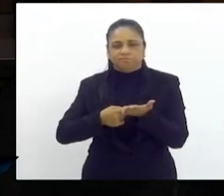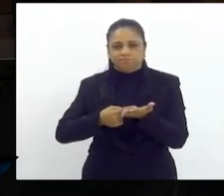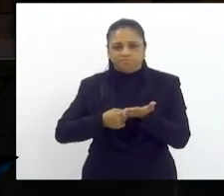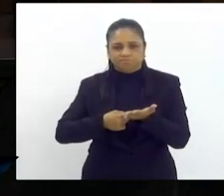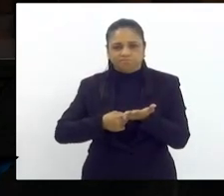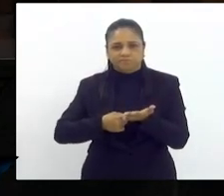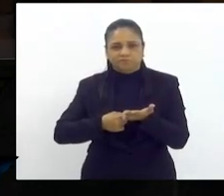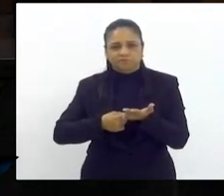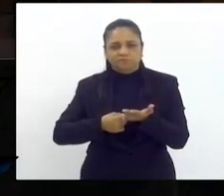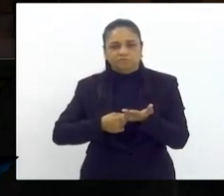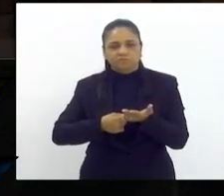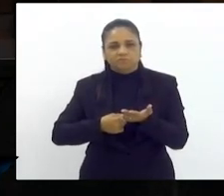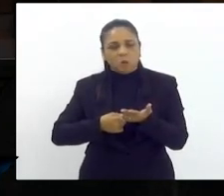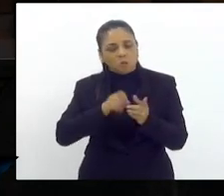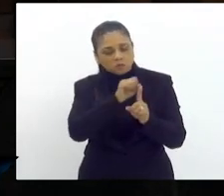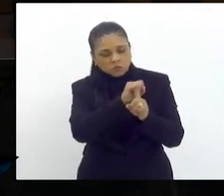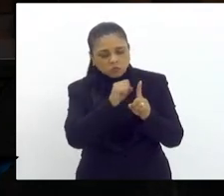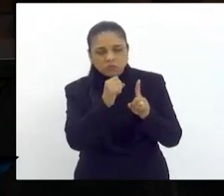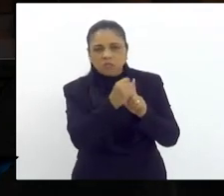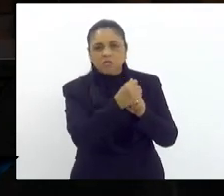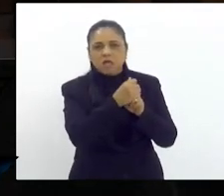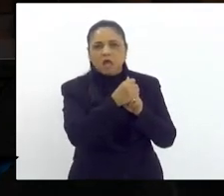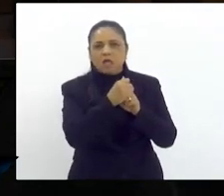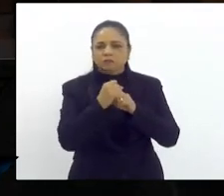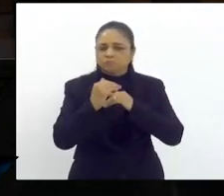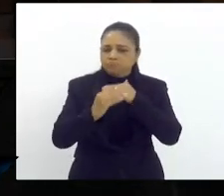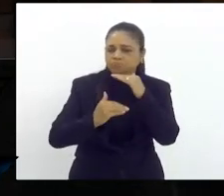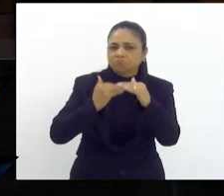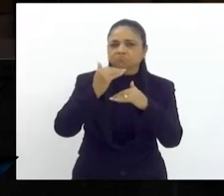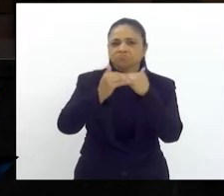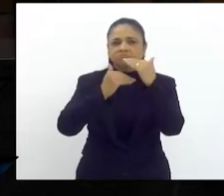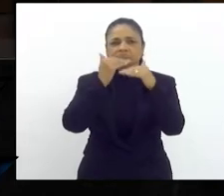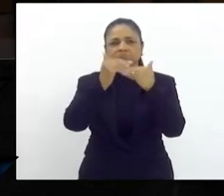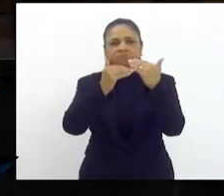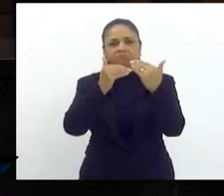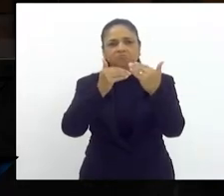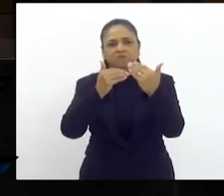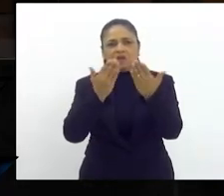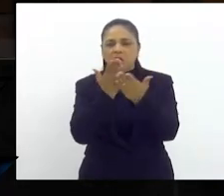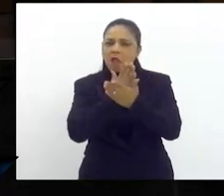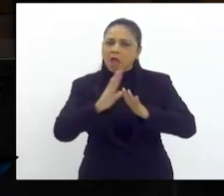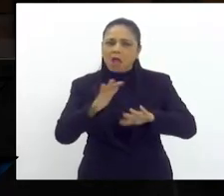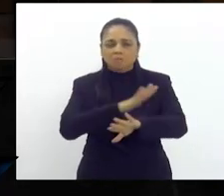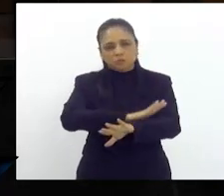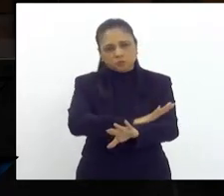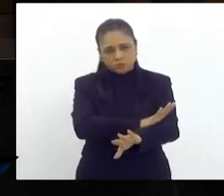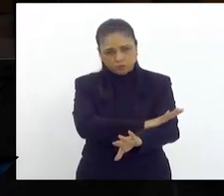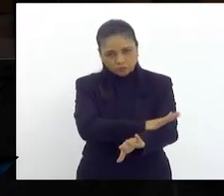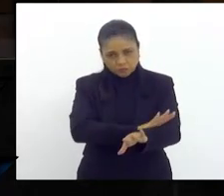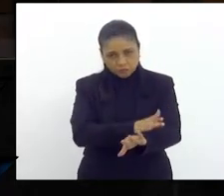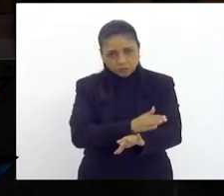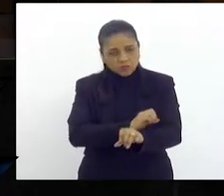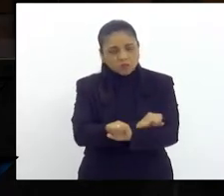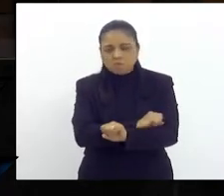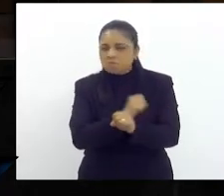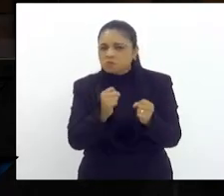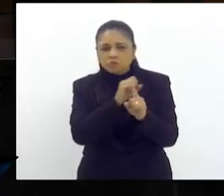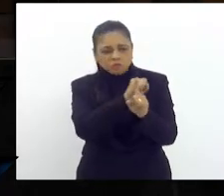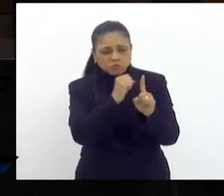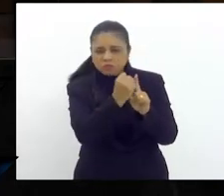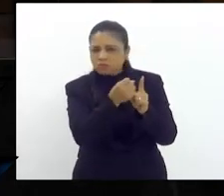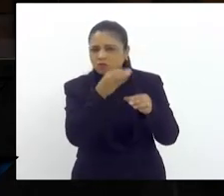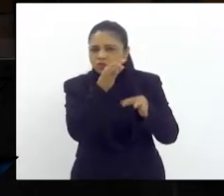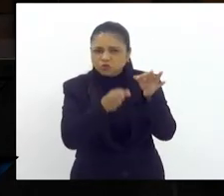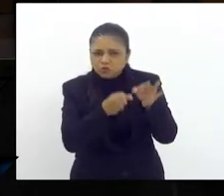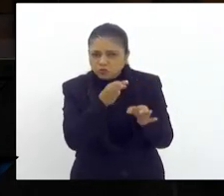com a construção de uma sociedade que supere o racismo não há possibilidade de uma sociedade justa